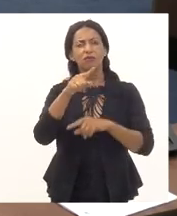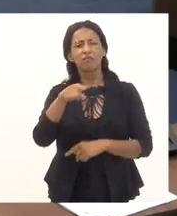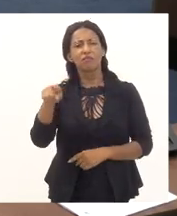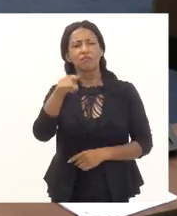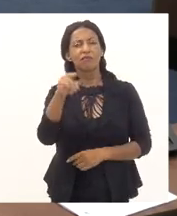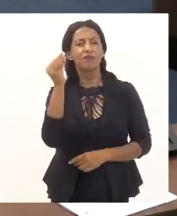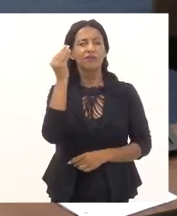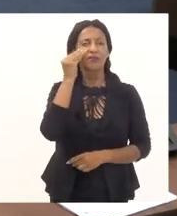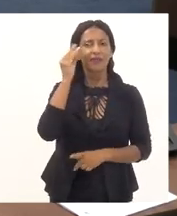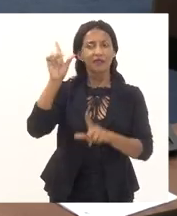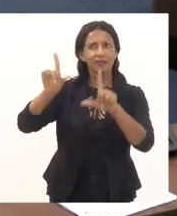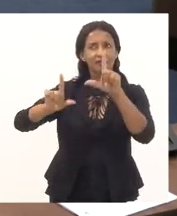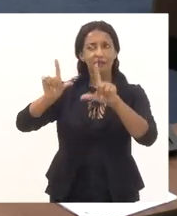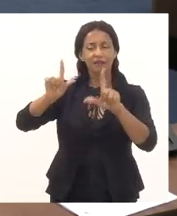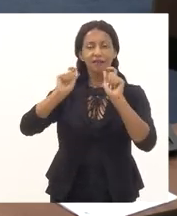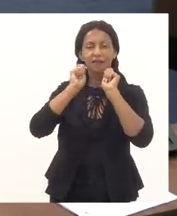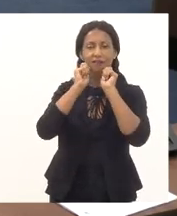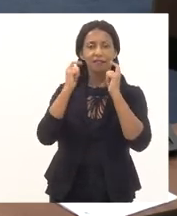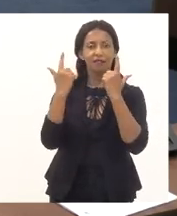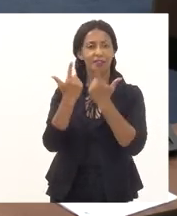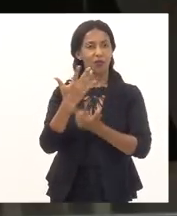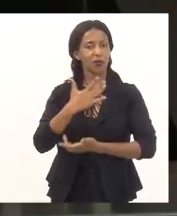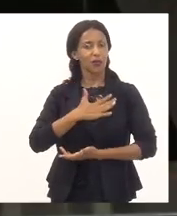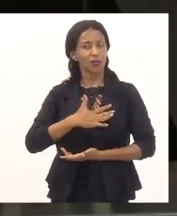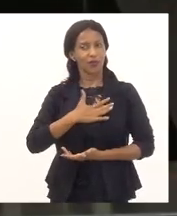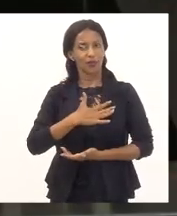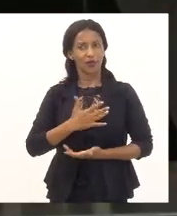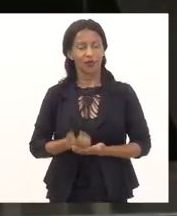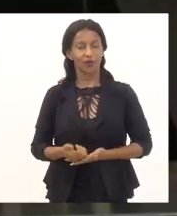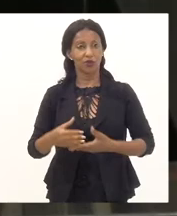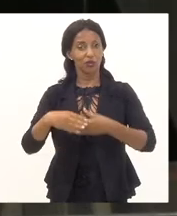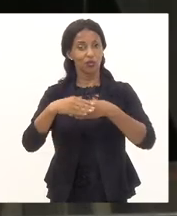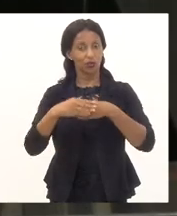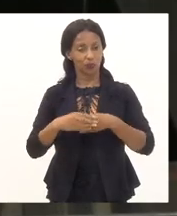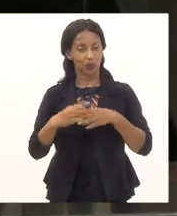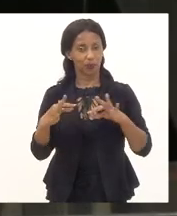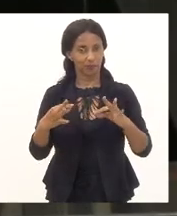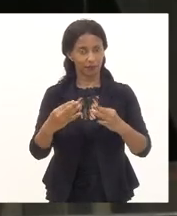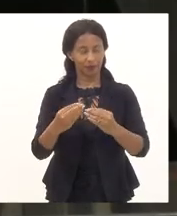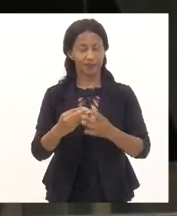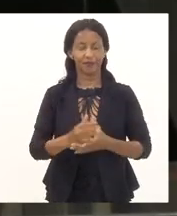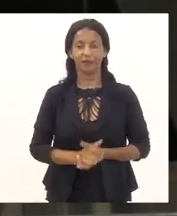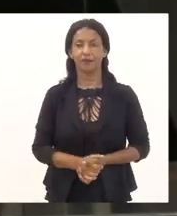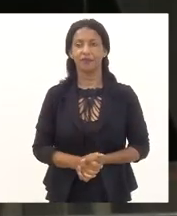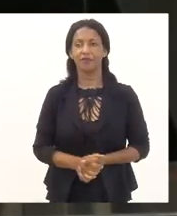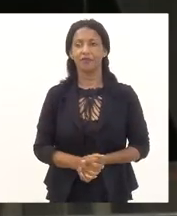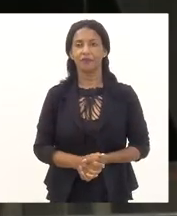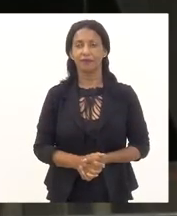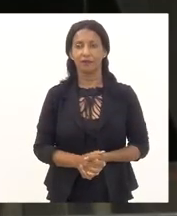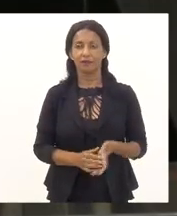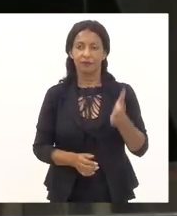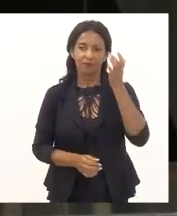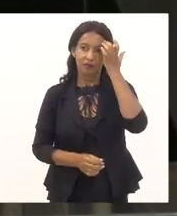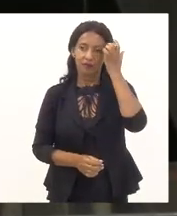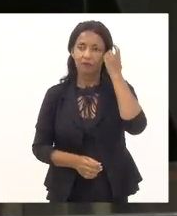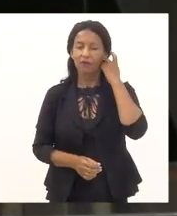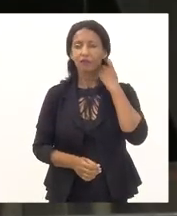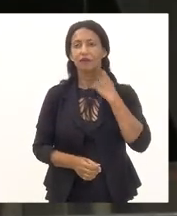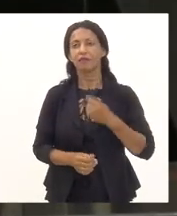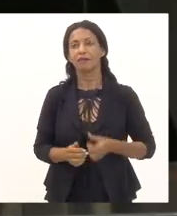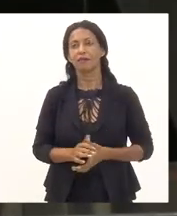nos assistem através da TV Alerj, gostaria de cumprimentar a todos. Senhora